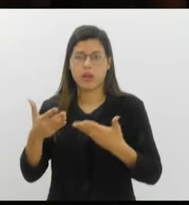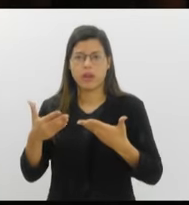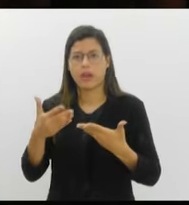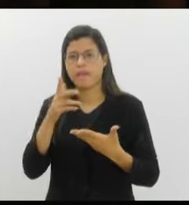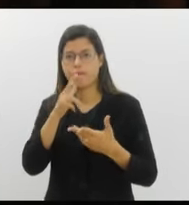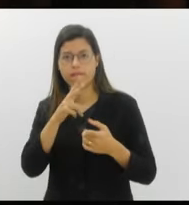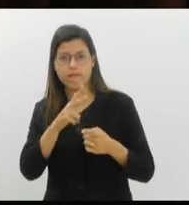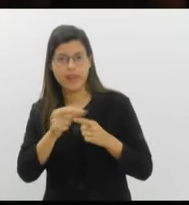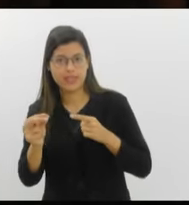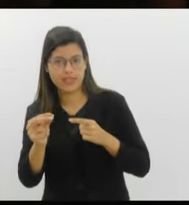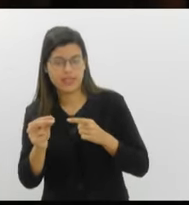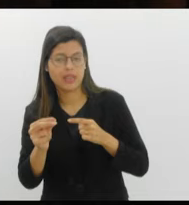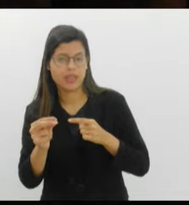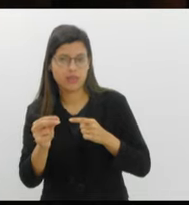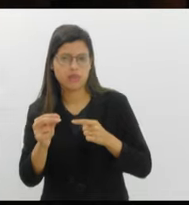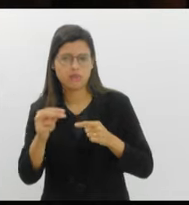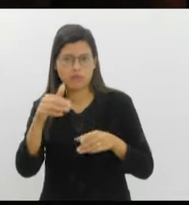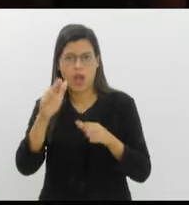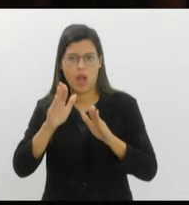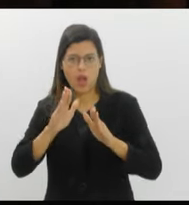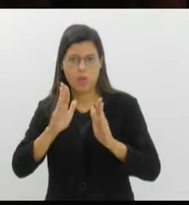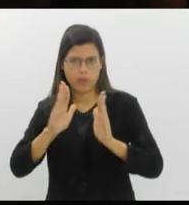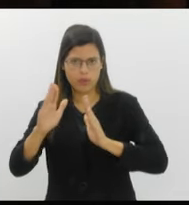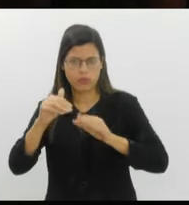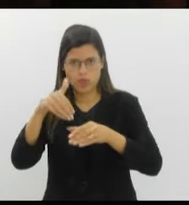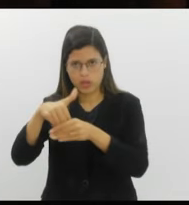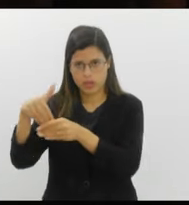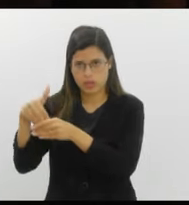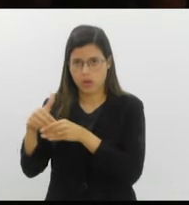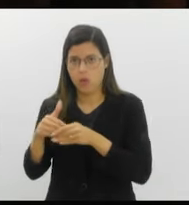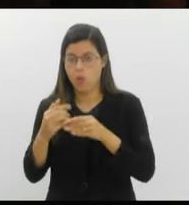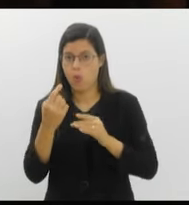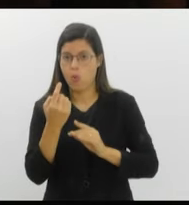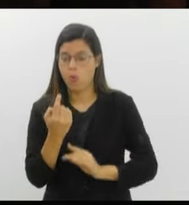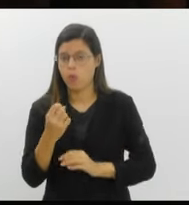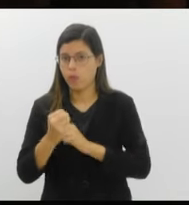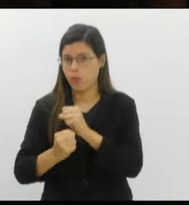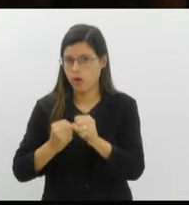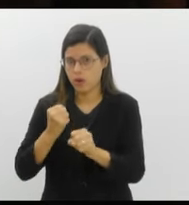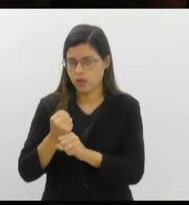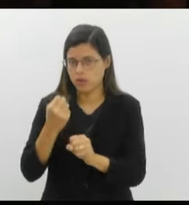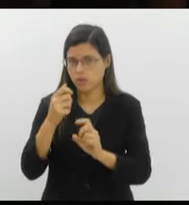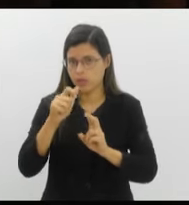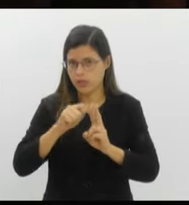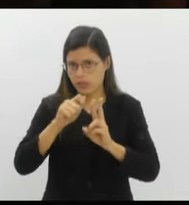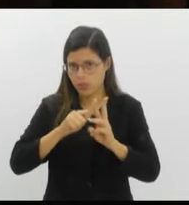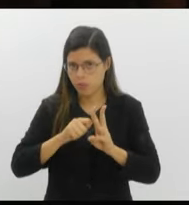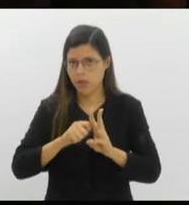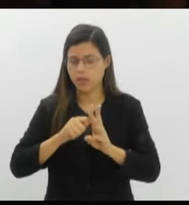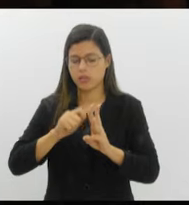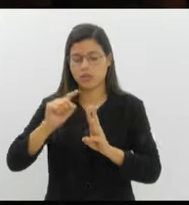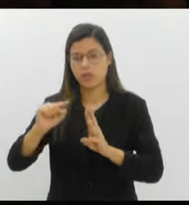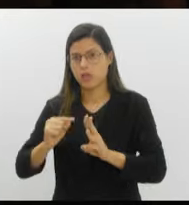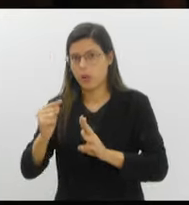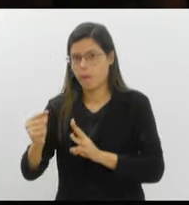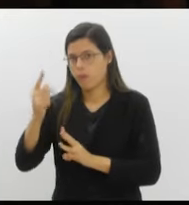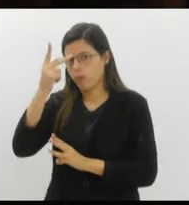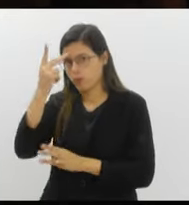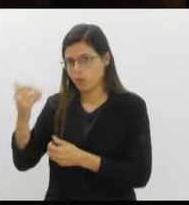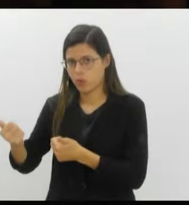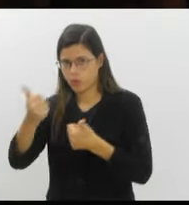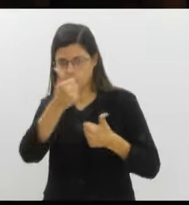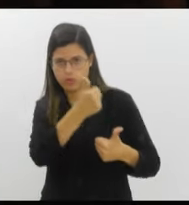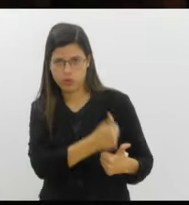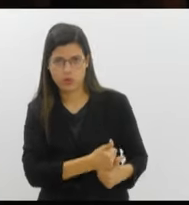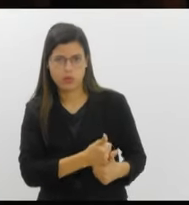ficar 1 ano e 3 meses para passar a prefeitura para Pedro Paulo e continuar aquilo que ele vem